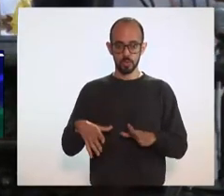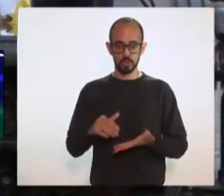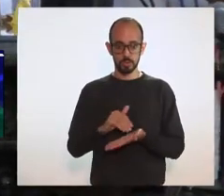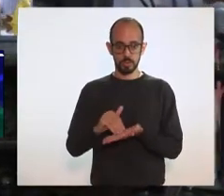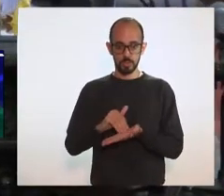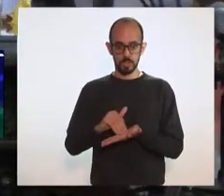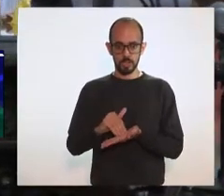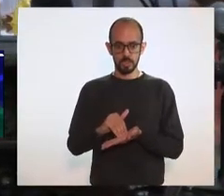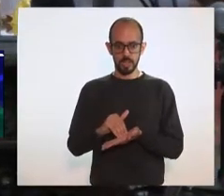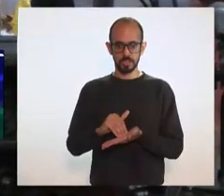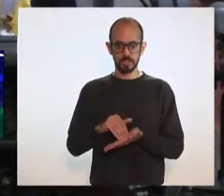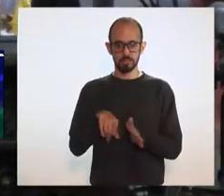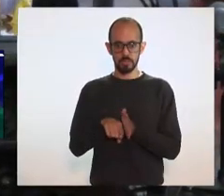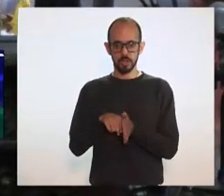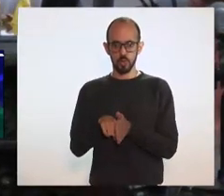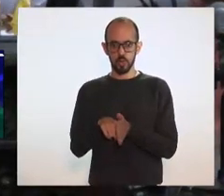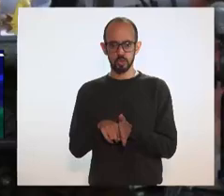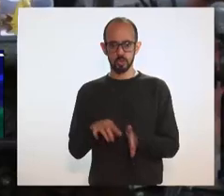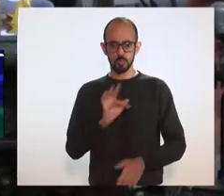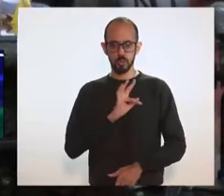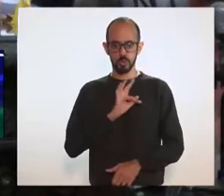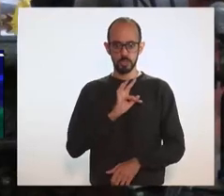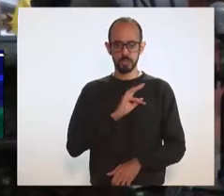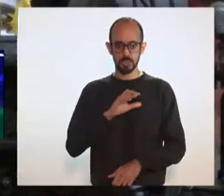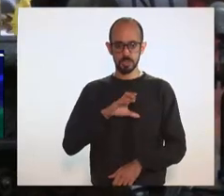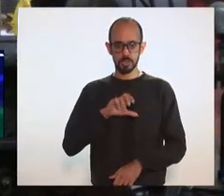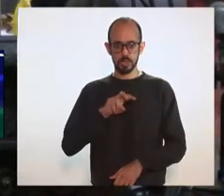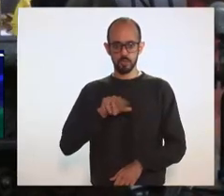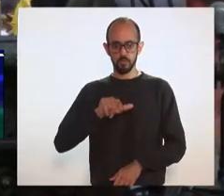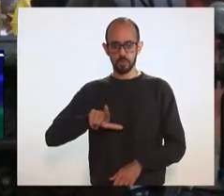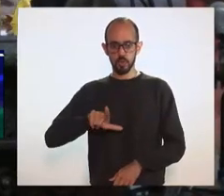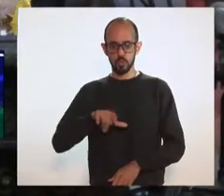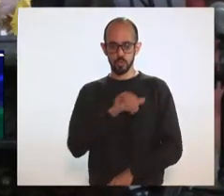inspetor de polícia da Secretaria de Polícia Civil do Estado do Rio de Janeiro.